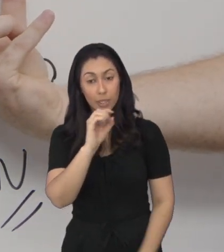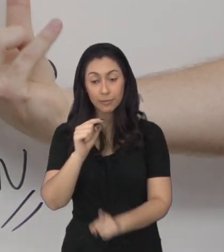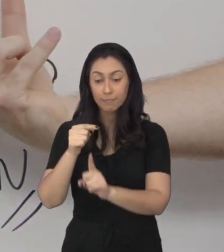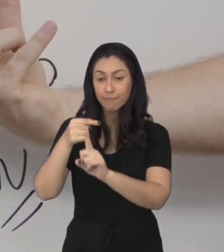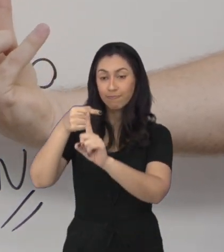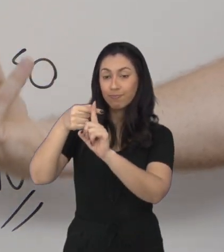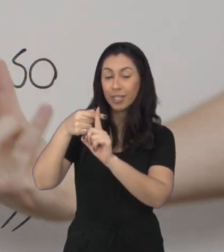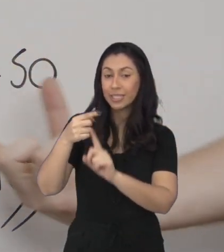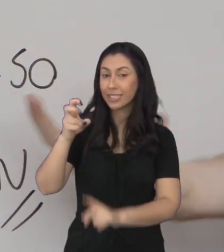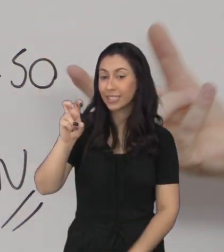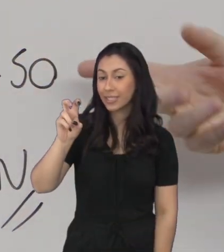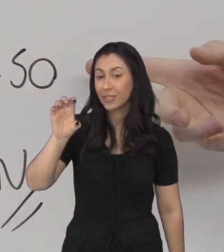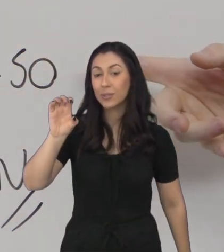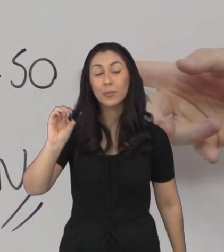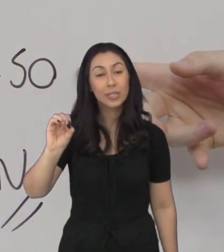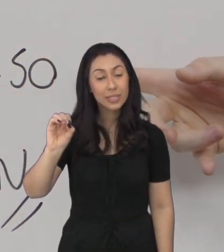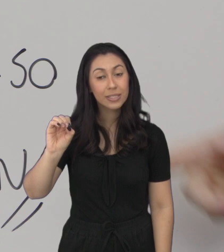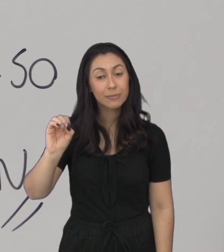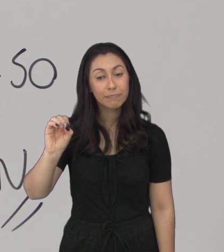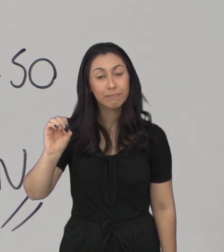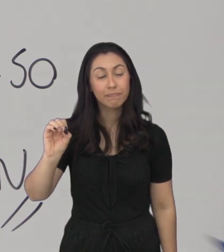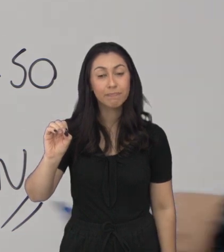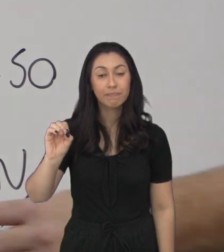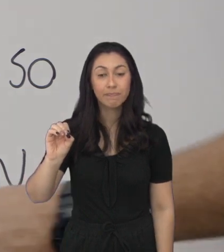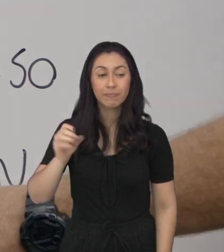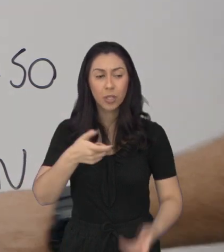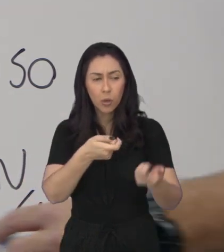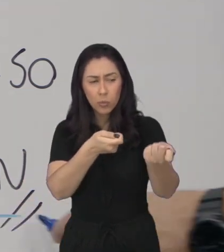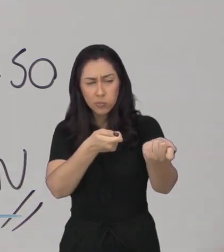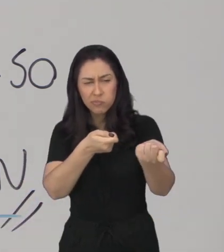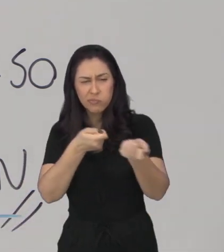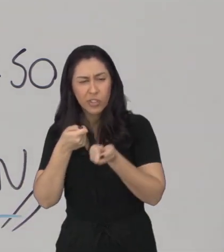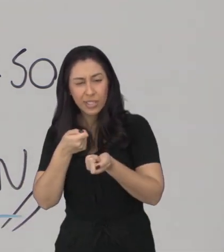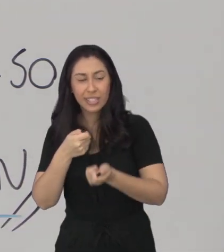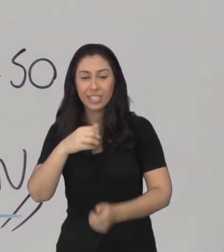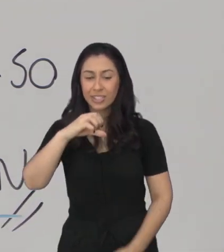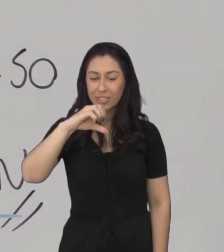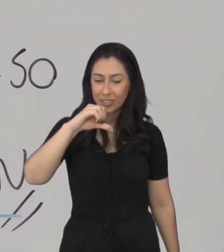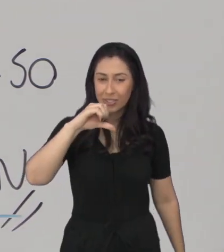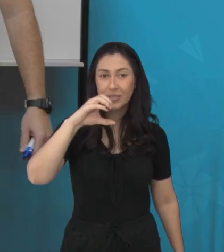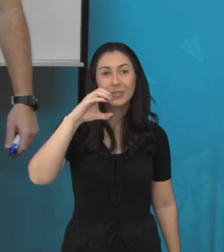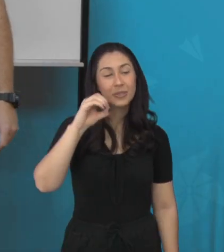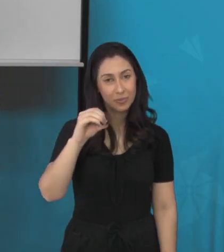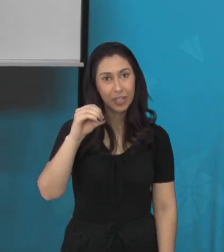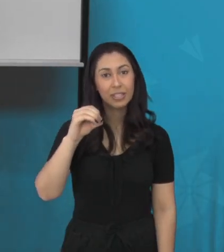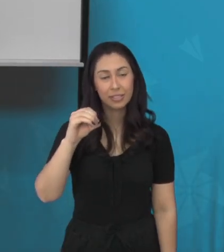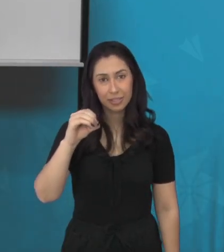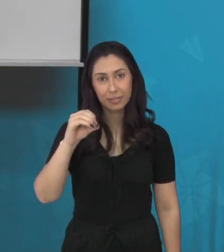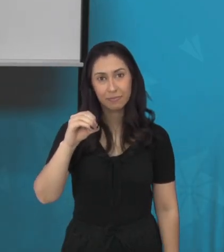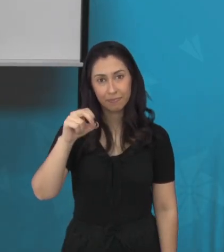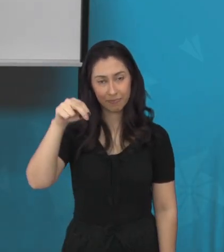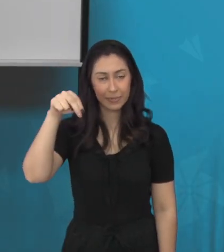ficou 50, passei para cá somando e eu tenho 90 newtons. A tração